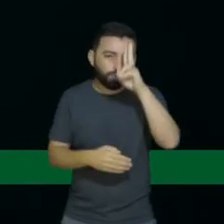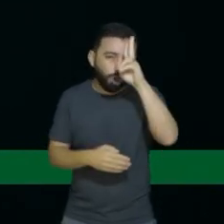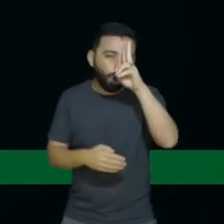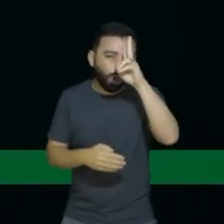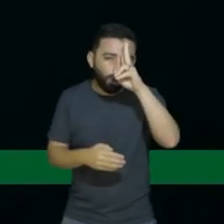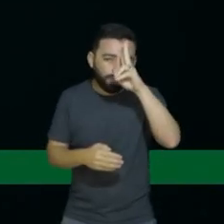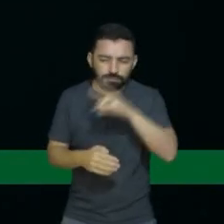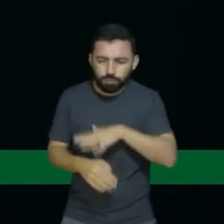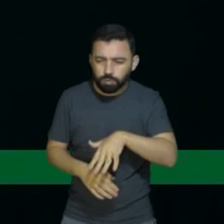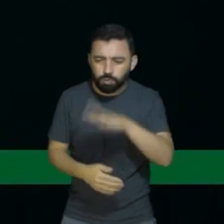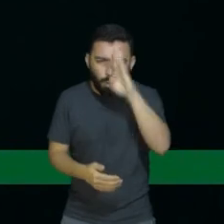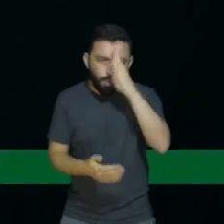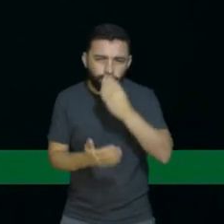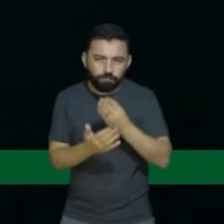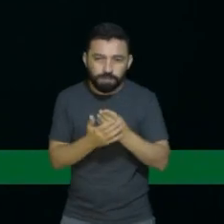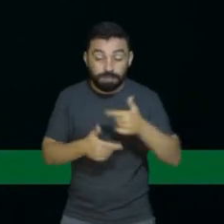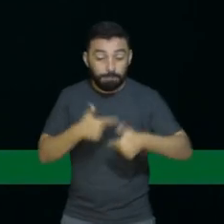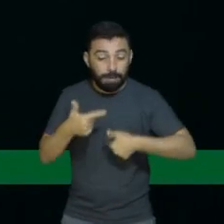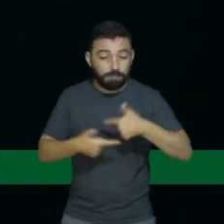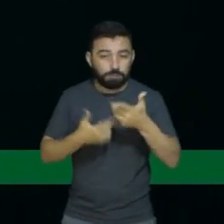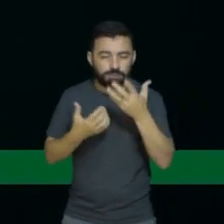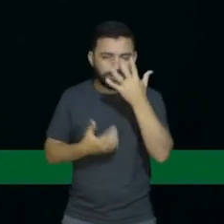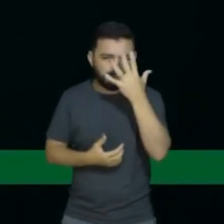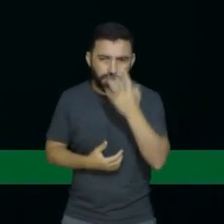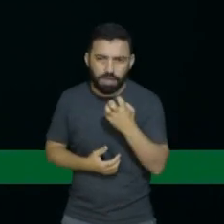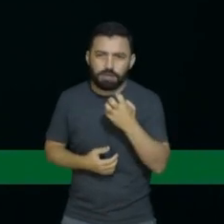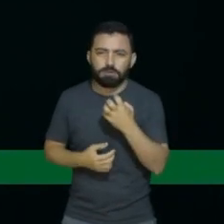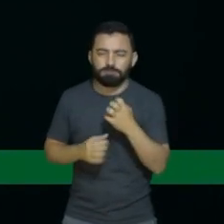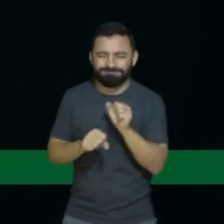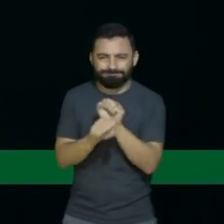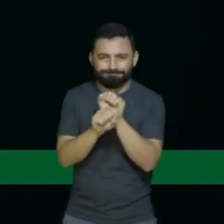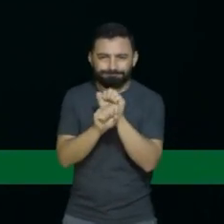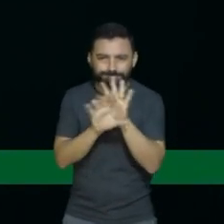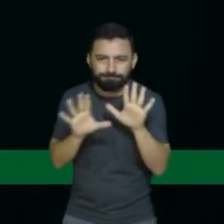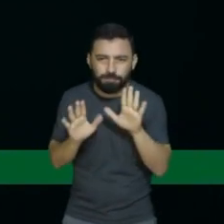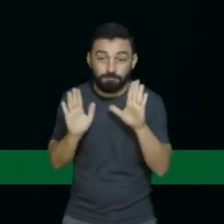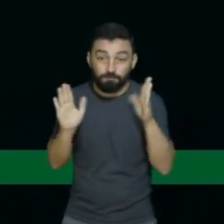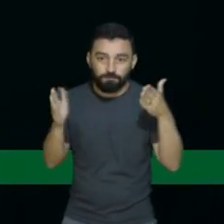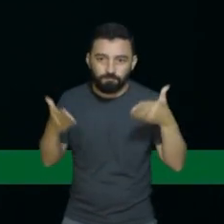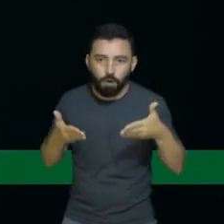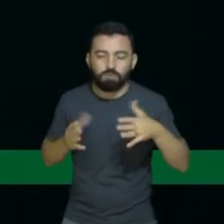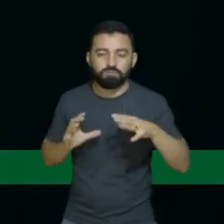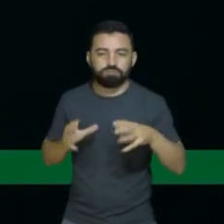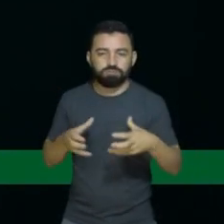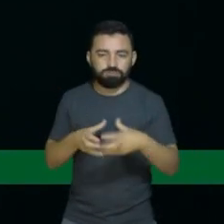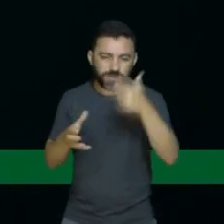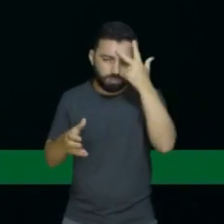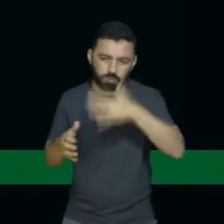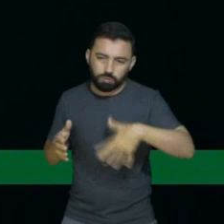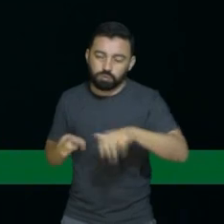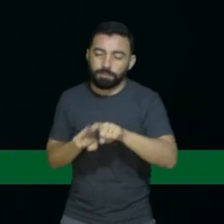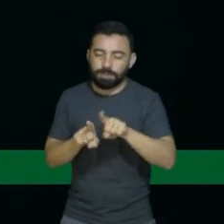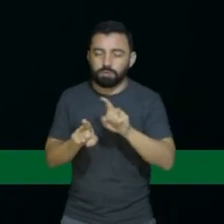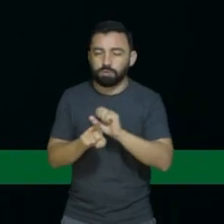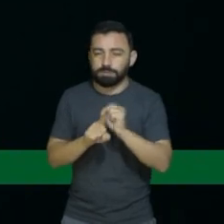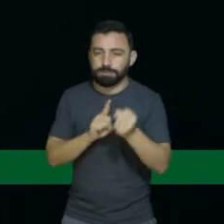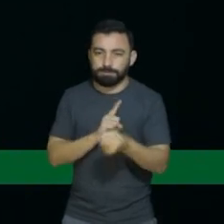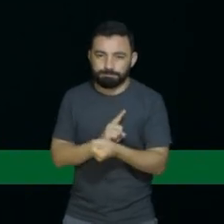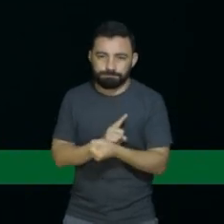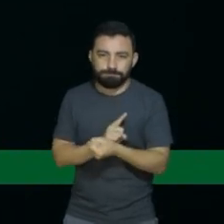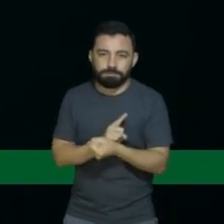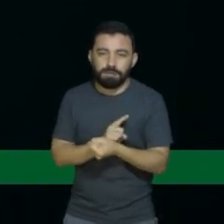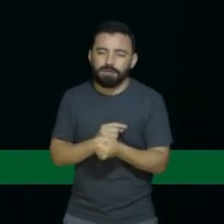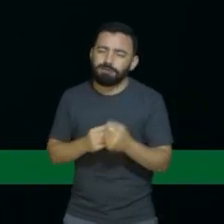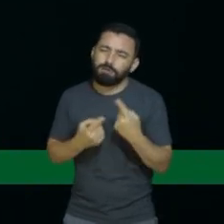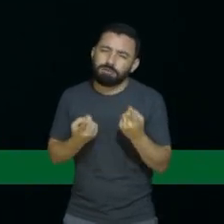credibilidade, trabalho sério, transparência, com foco no coletivo e no social. Nós pedimos apoio